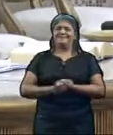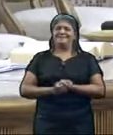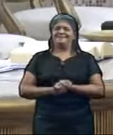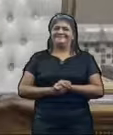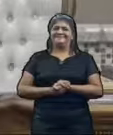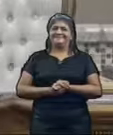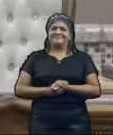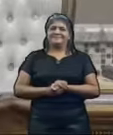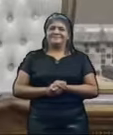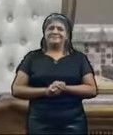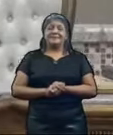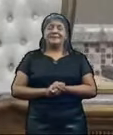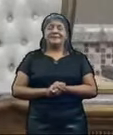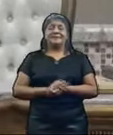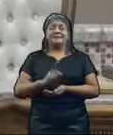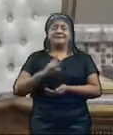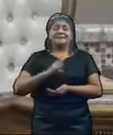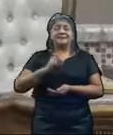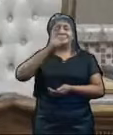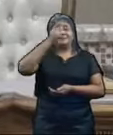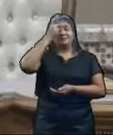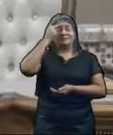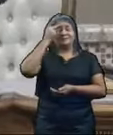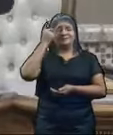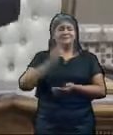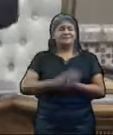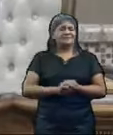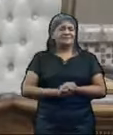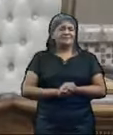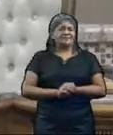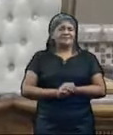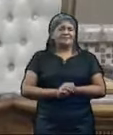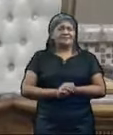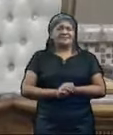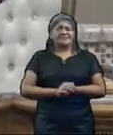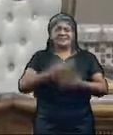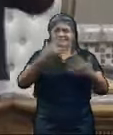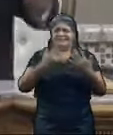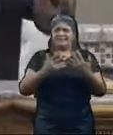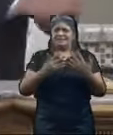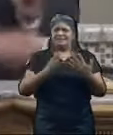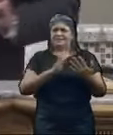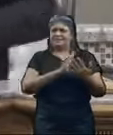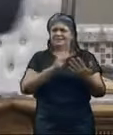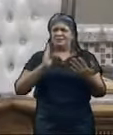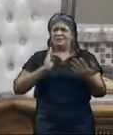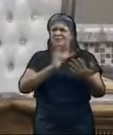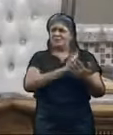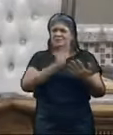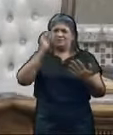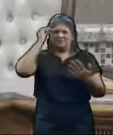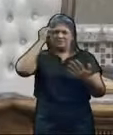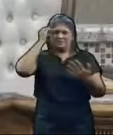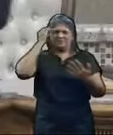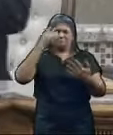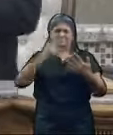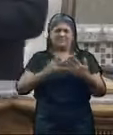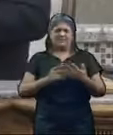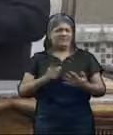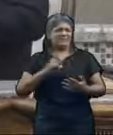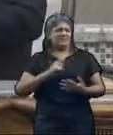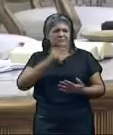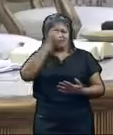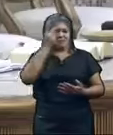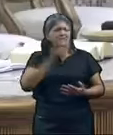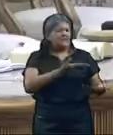os irmãos que me convida ó vamos para Rua vamos protestar Porque estão filhinhos aqui o evangelho porque tá vendendo dificultando nossa vida